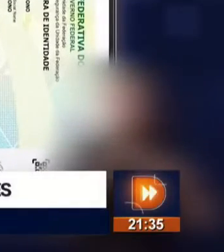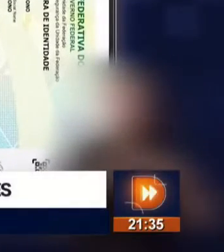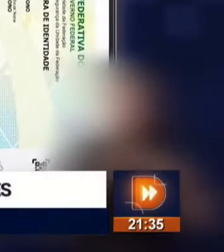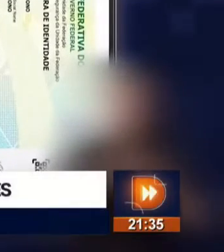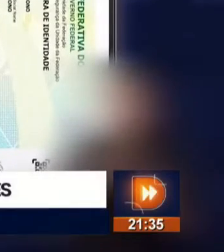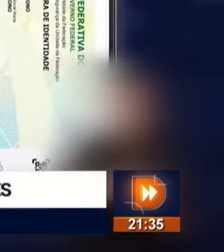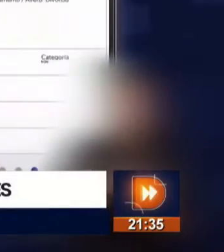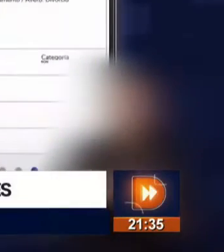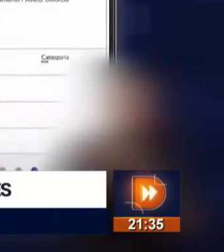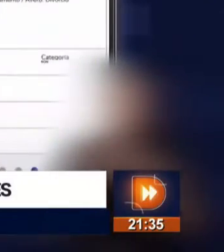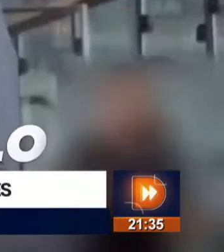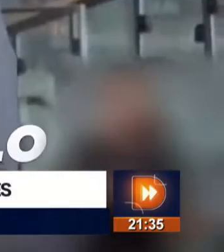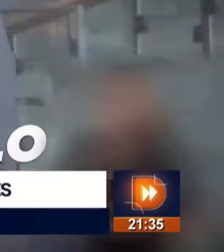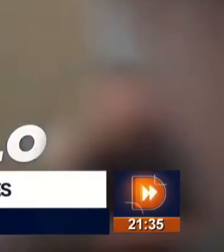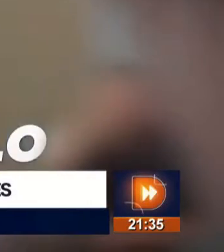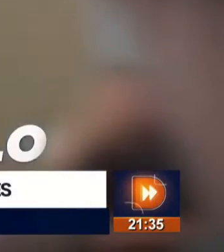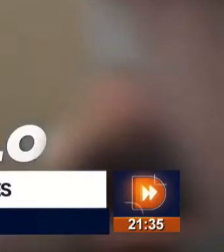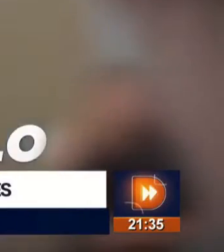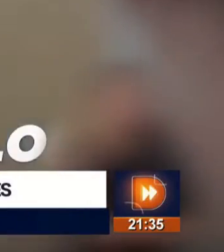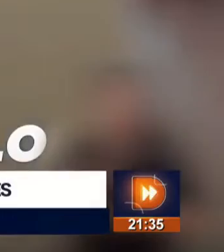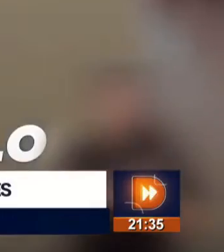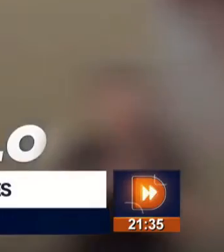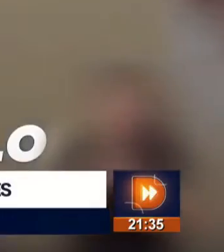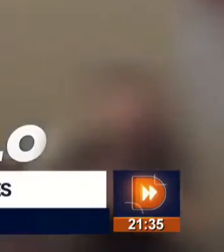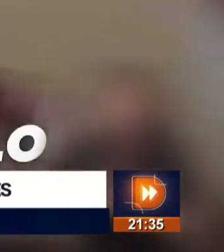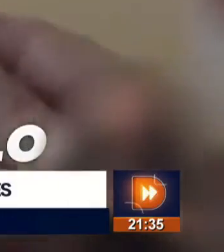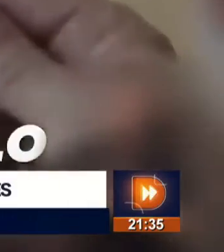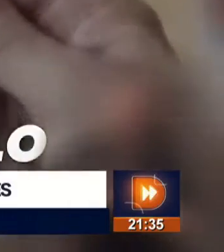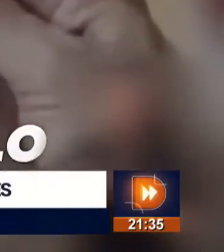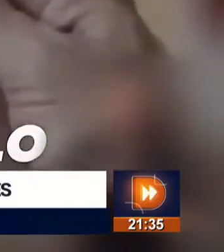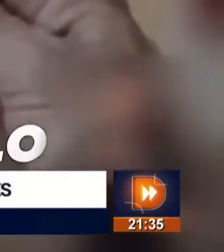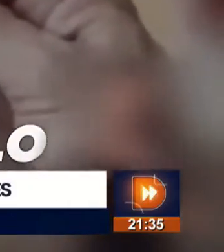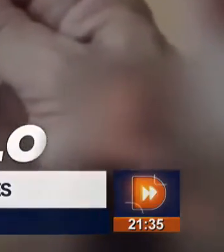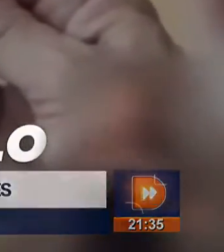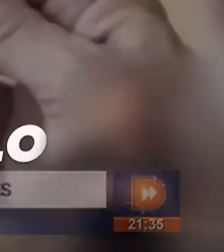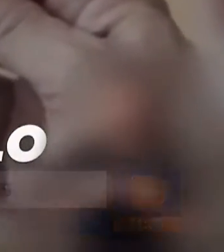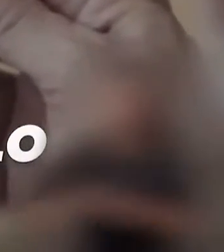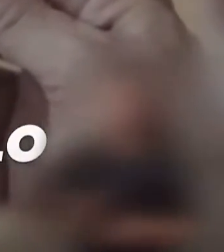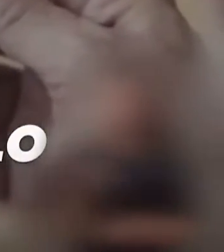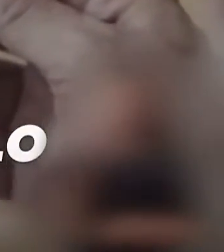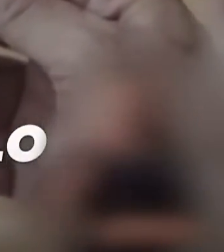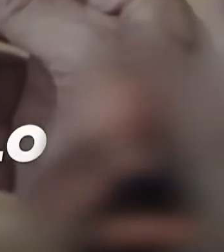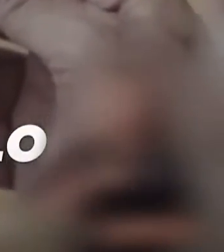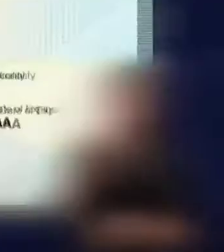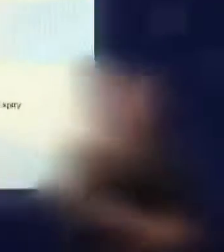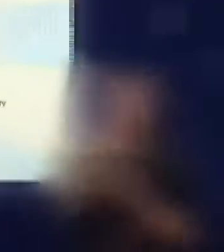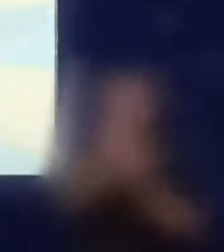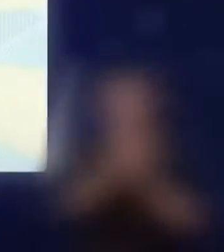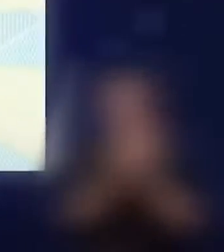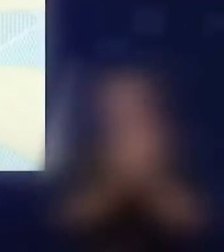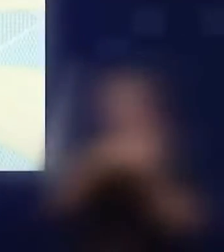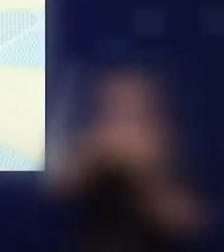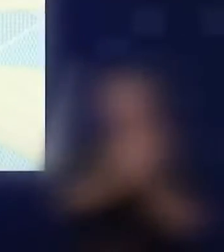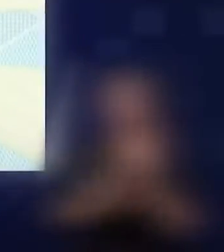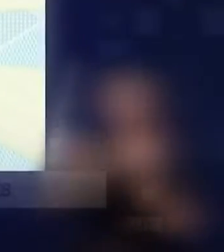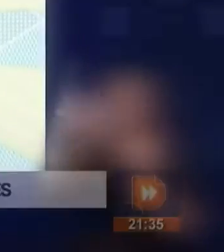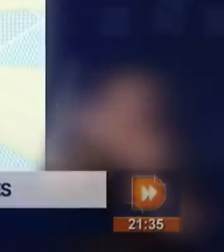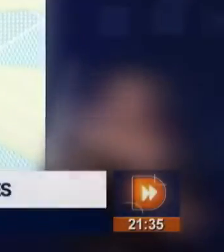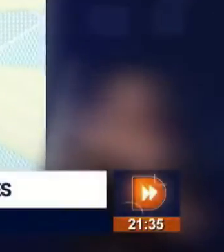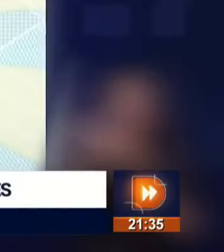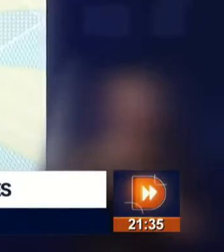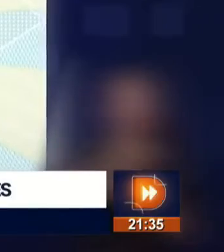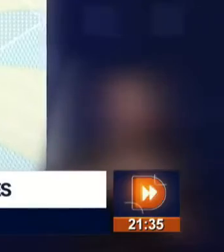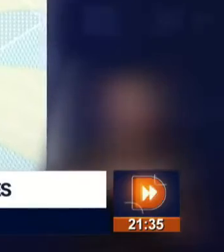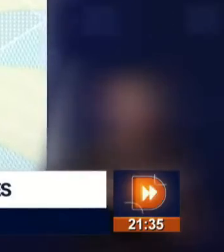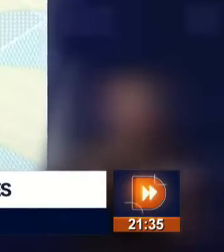duas versões física e digital a digital pode ser obtida pelo aplicativo gov.br Mas só